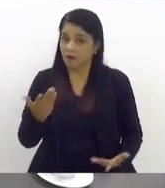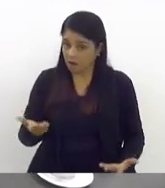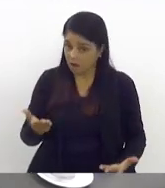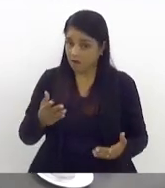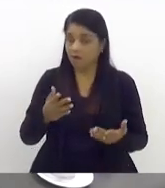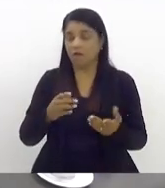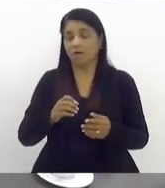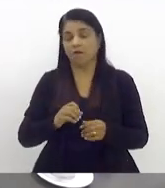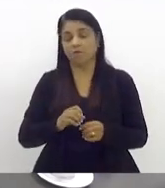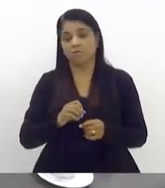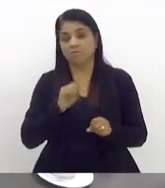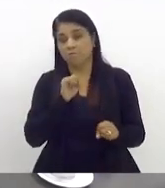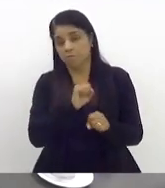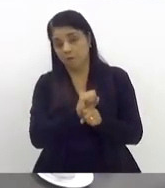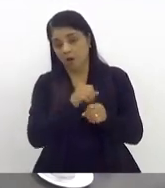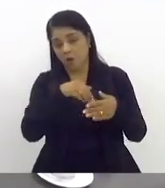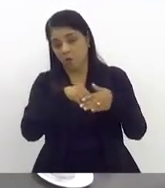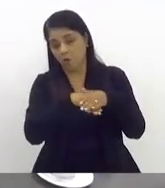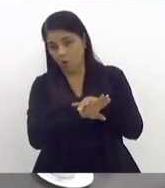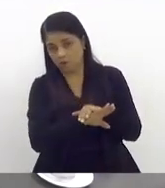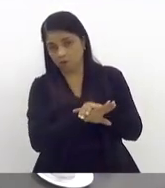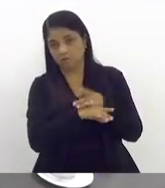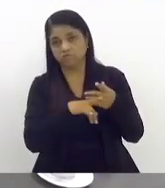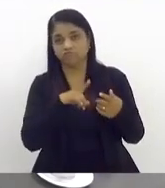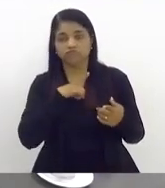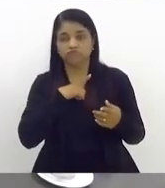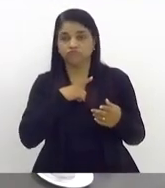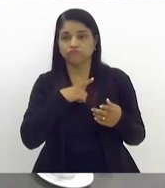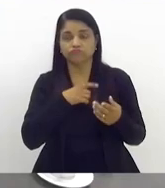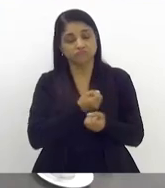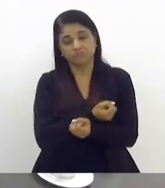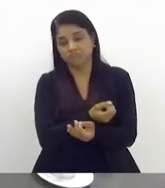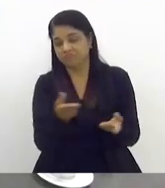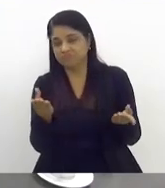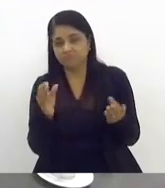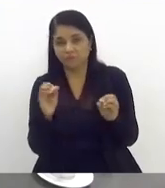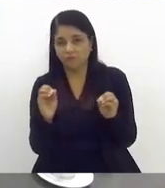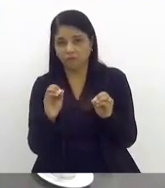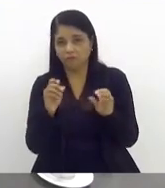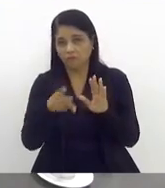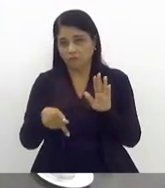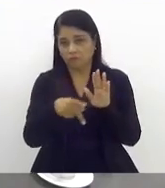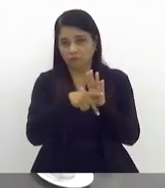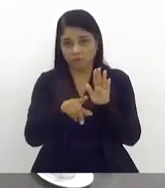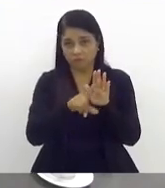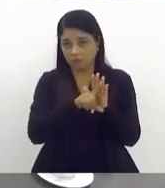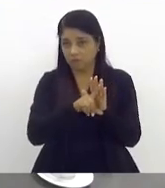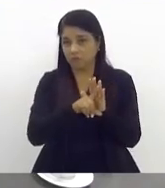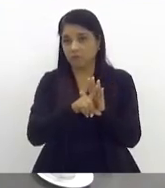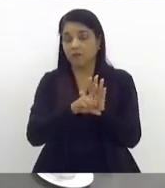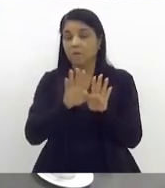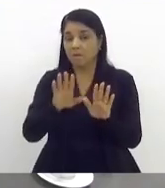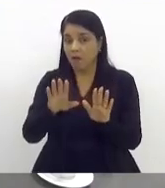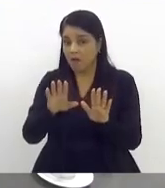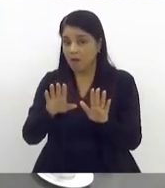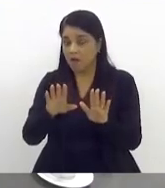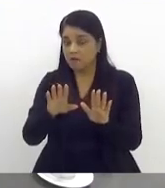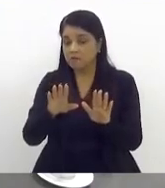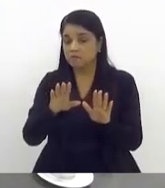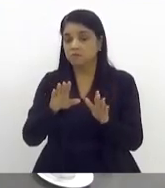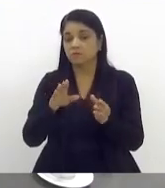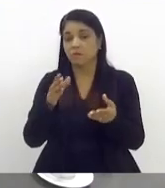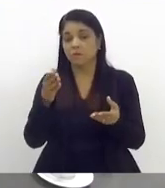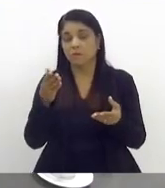congelou. Isso. Ele mas não ganhou capa, ele... não ganhou sim, nada, não foi distribuído. Sim, não foi distribuído, mas o processo